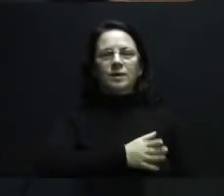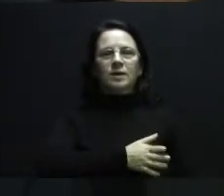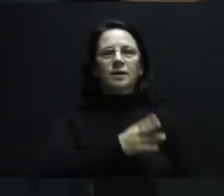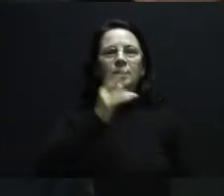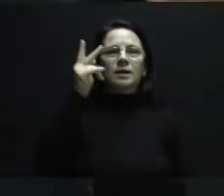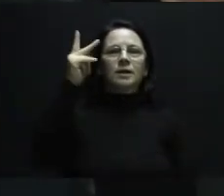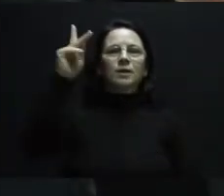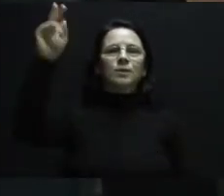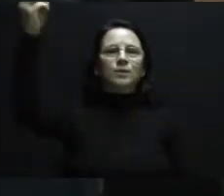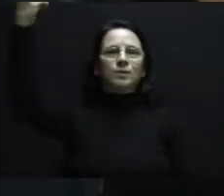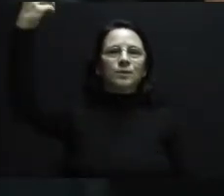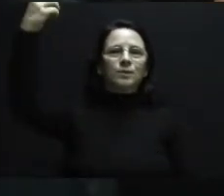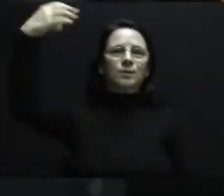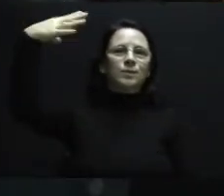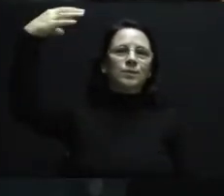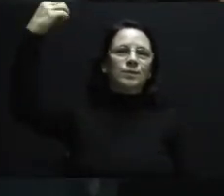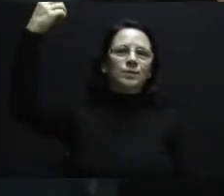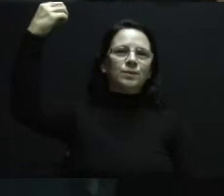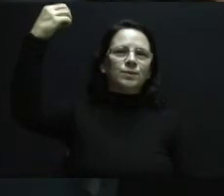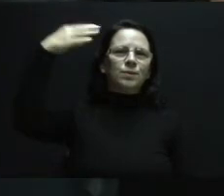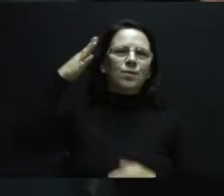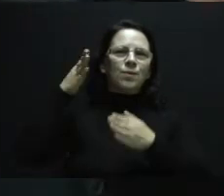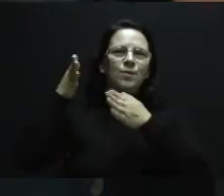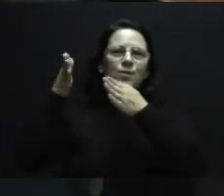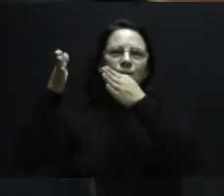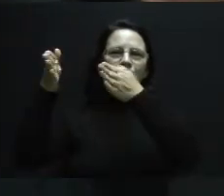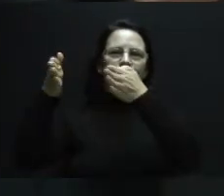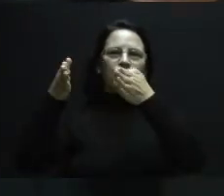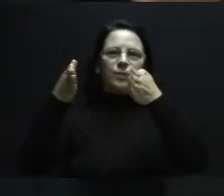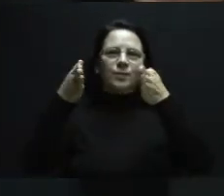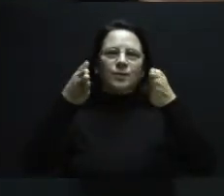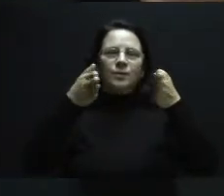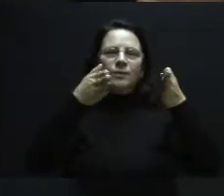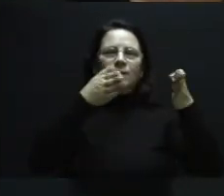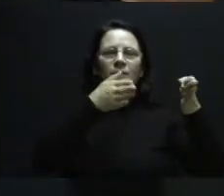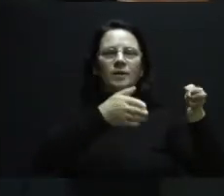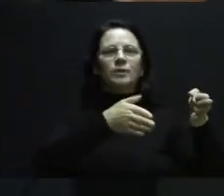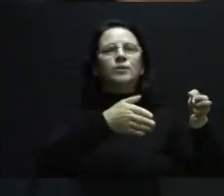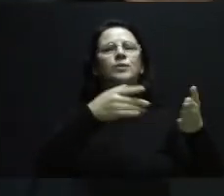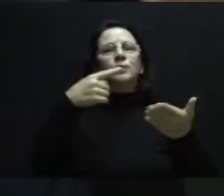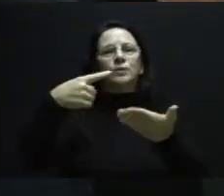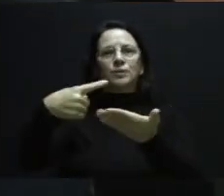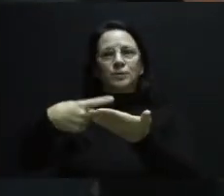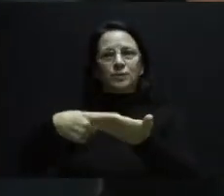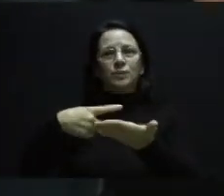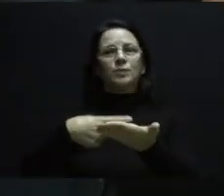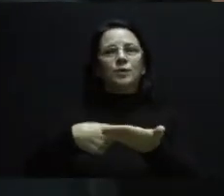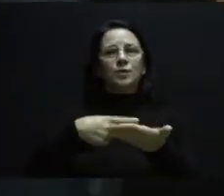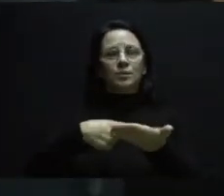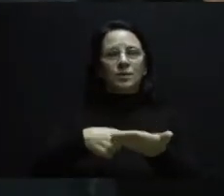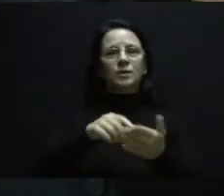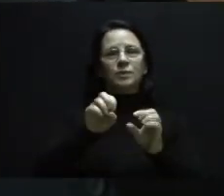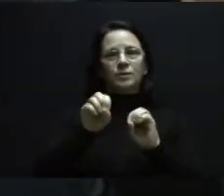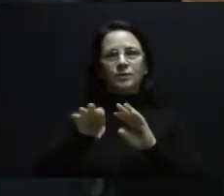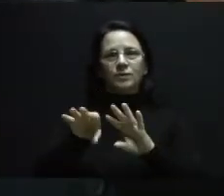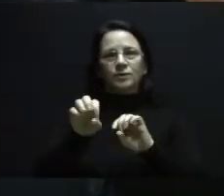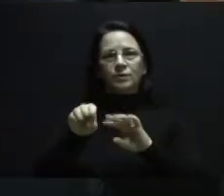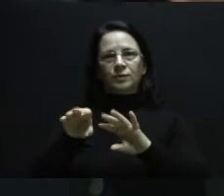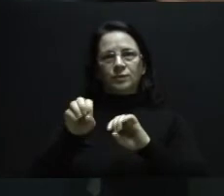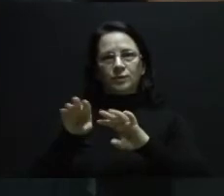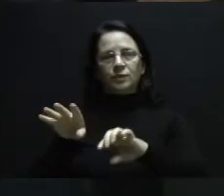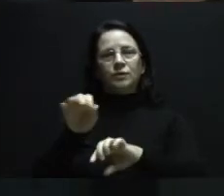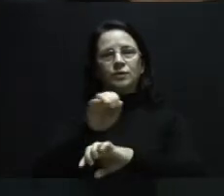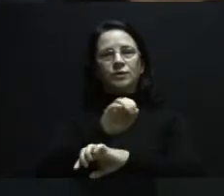tua luz me oriente na tarefa de educar. E